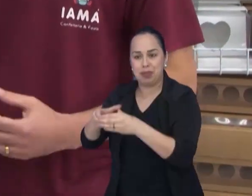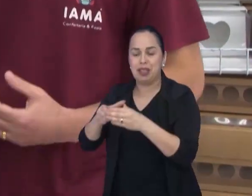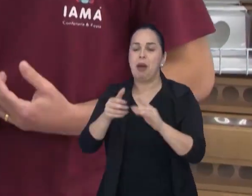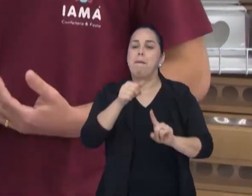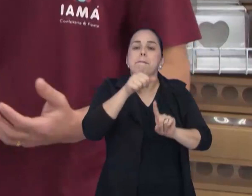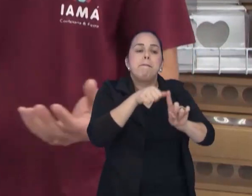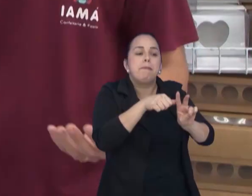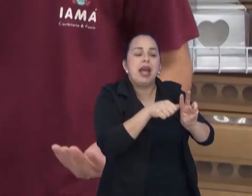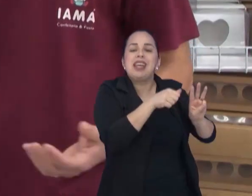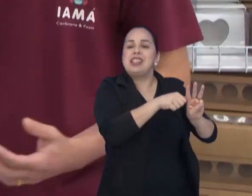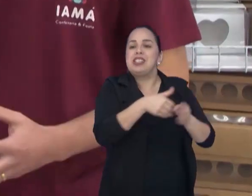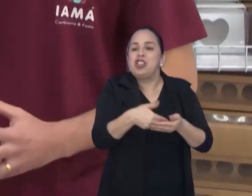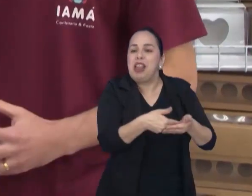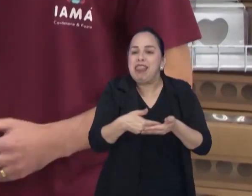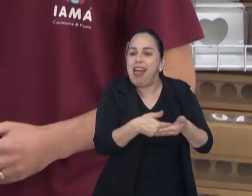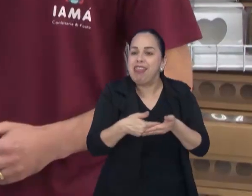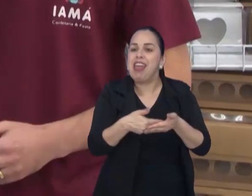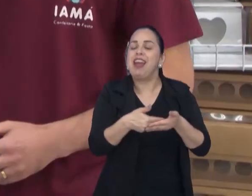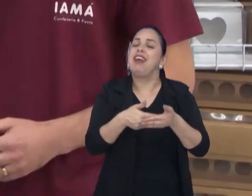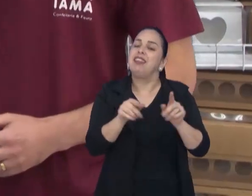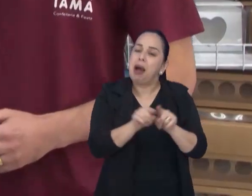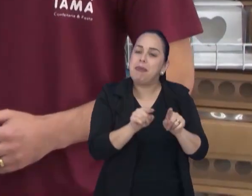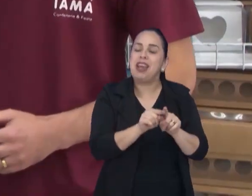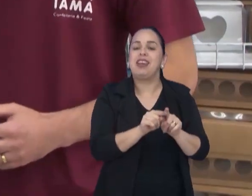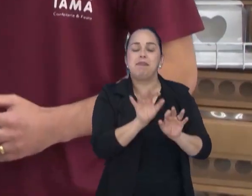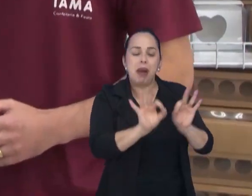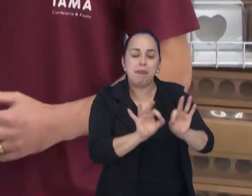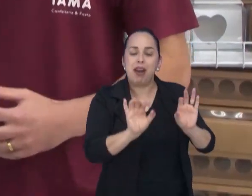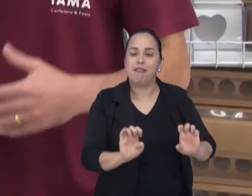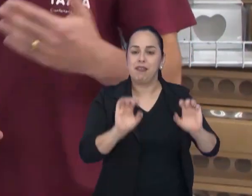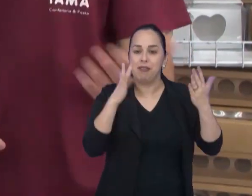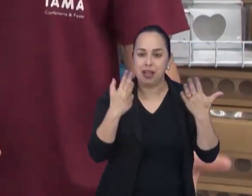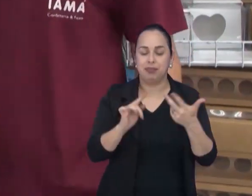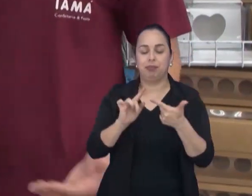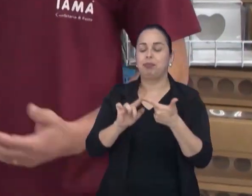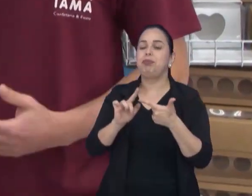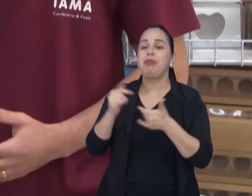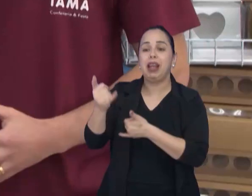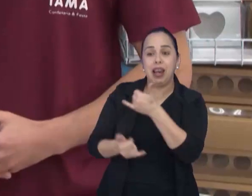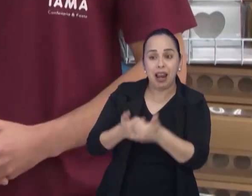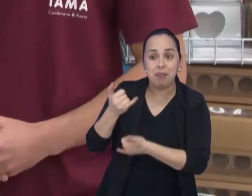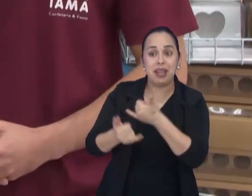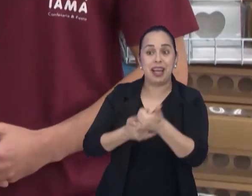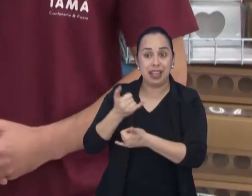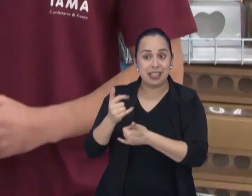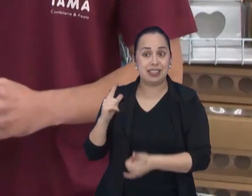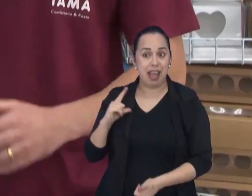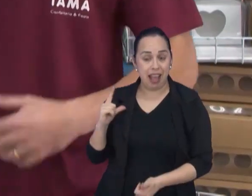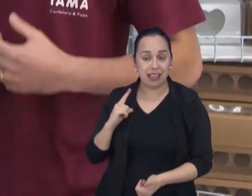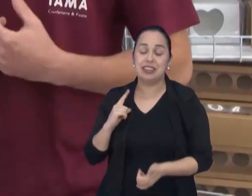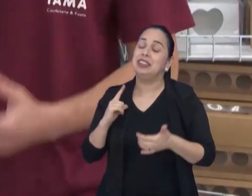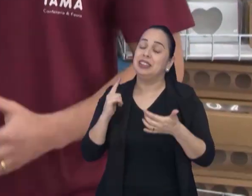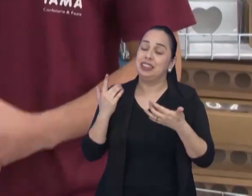data para poder guardar uma lembrancinha aí da criança. Temos também as brincadeiras típicas de época, os brinquedos. Então